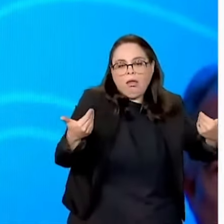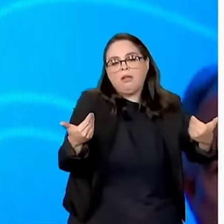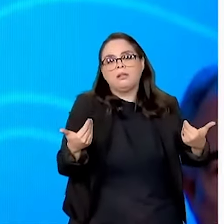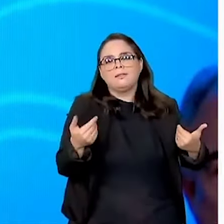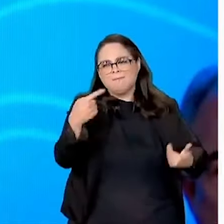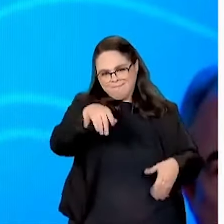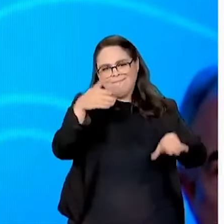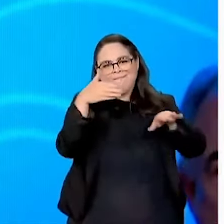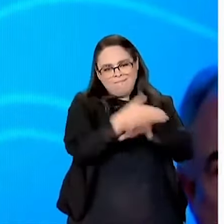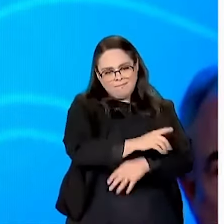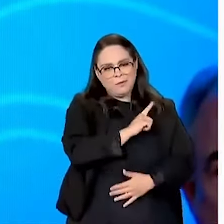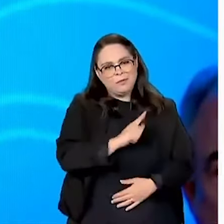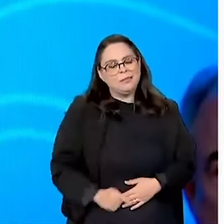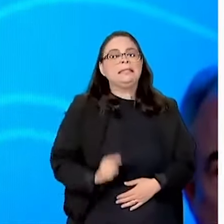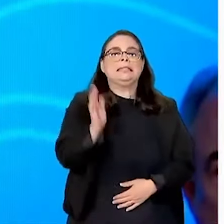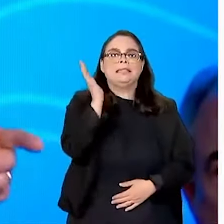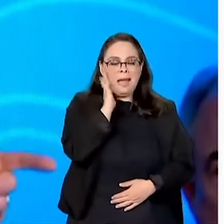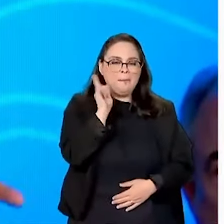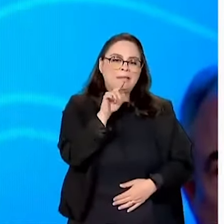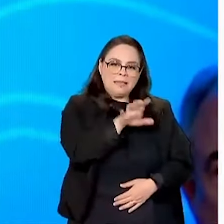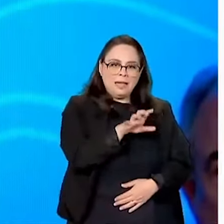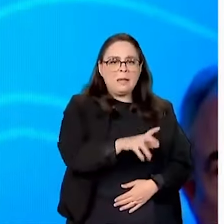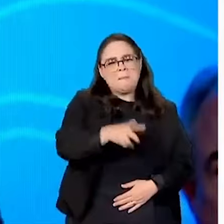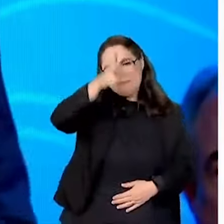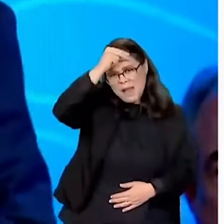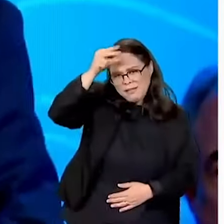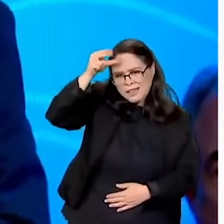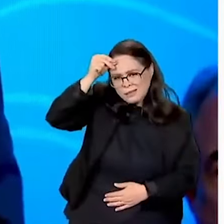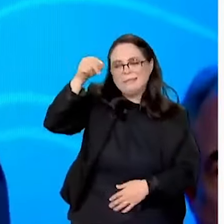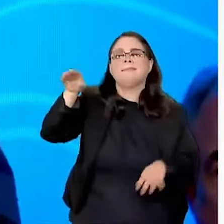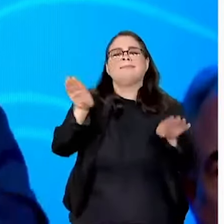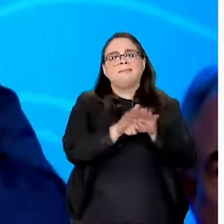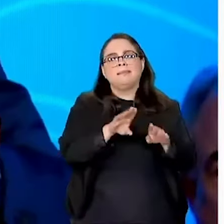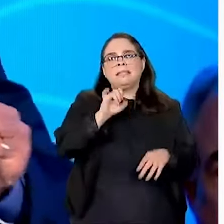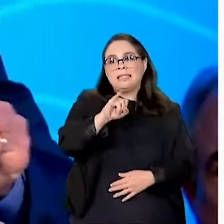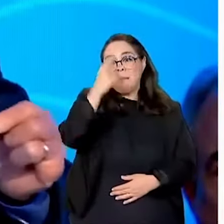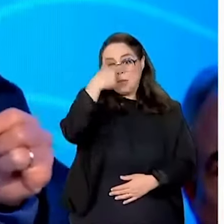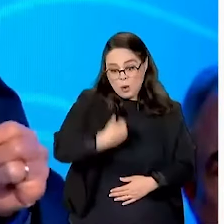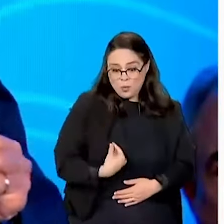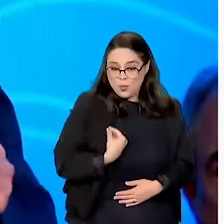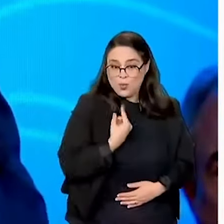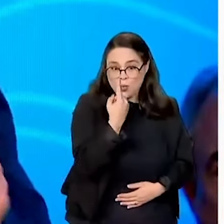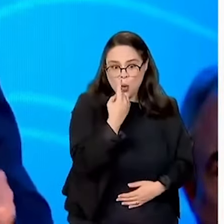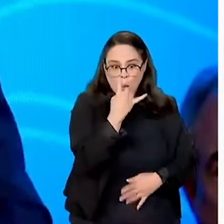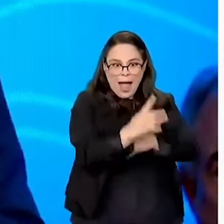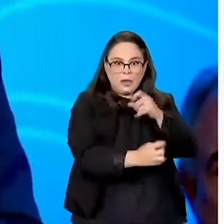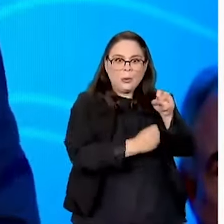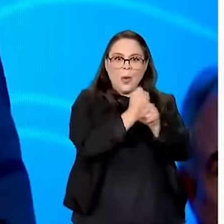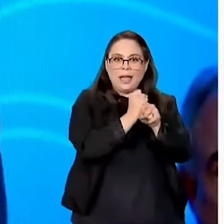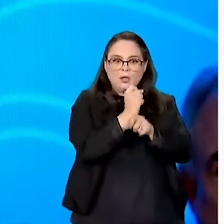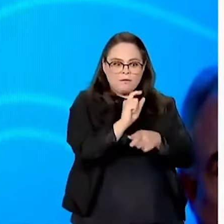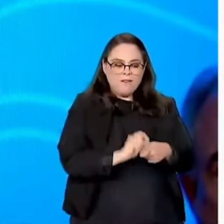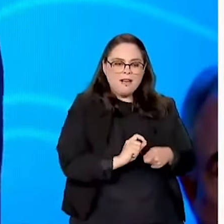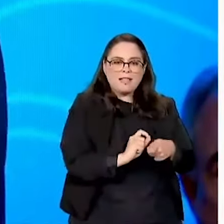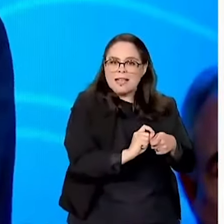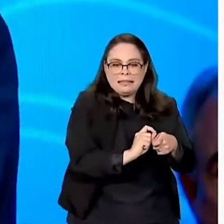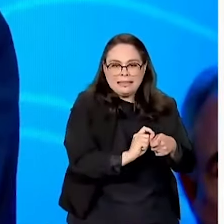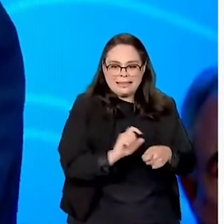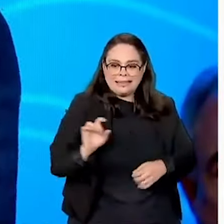Quem já participou de governo sabe, mesmo nas prefeituras, se não tiver um projeto de 4 anos do que fazer,